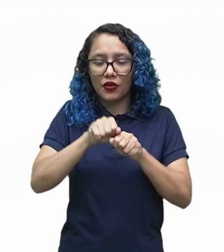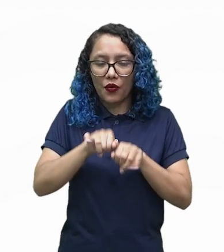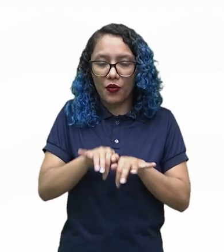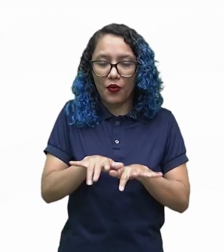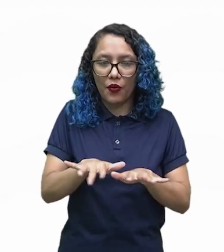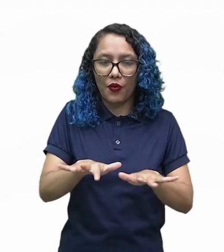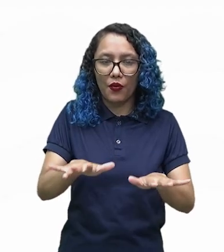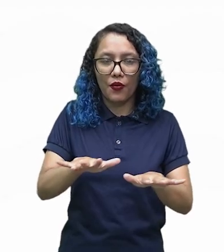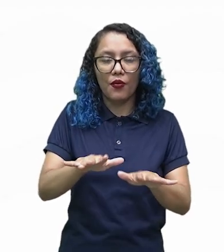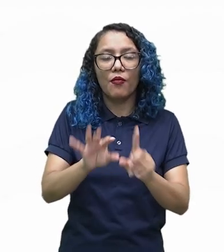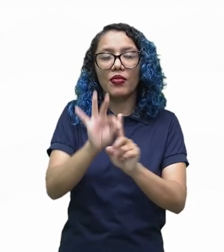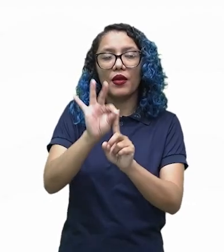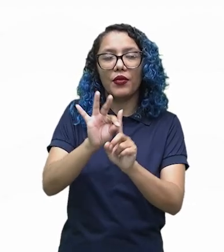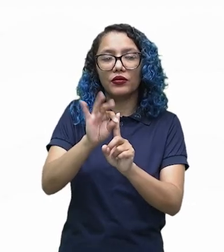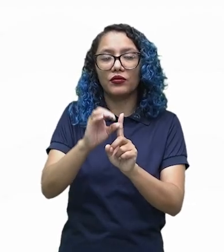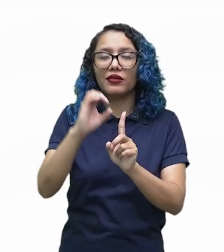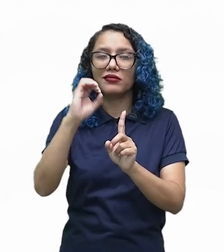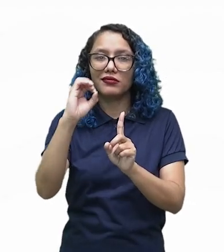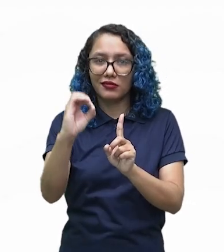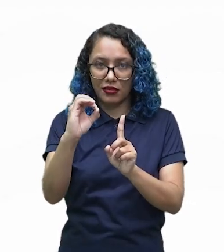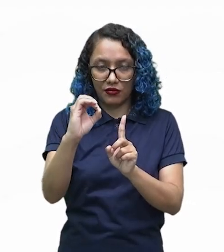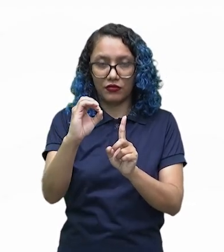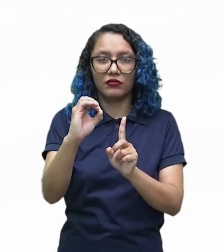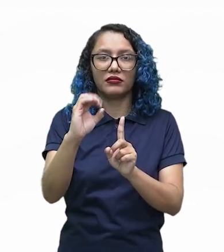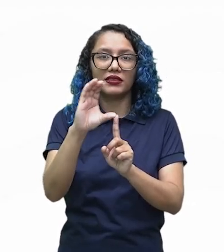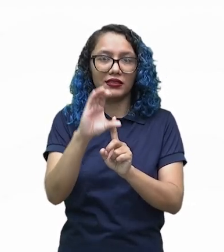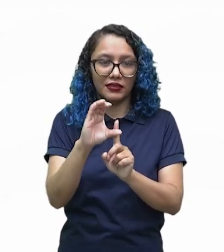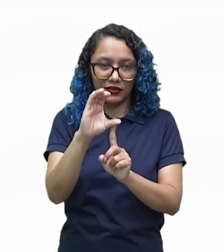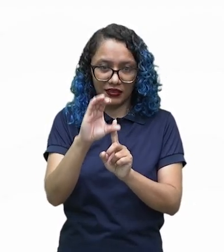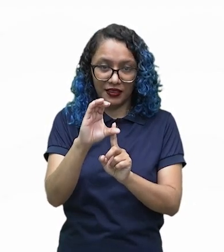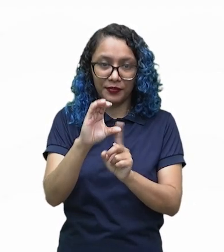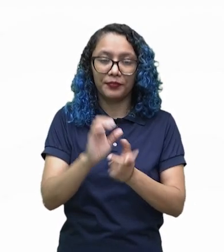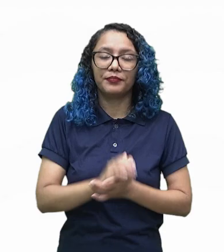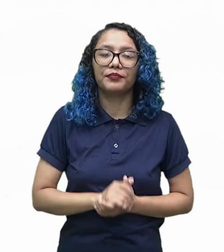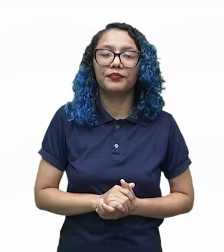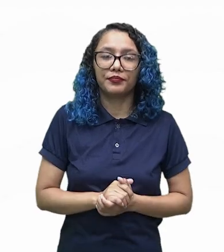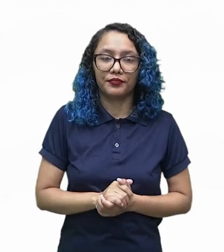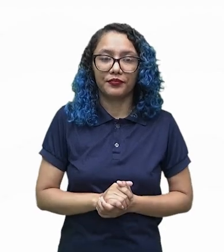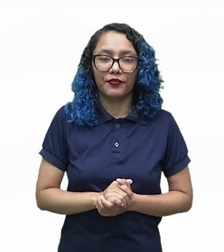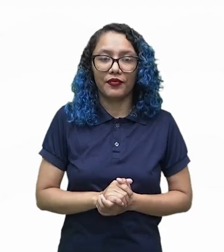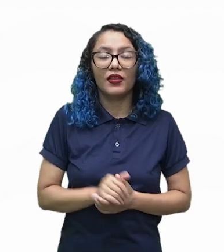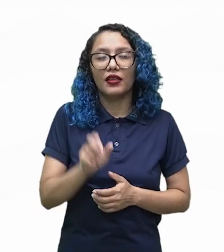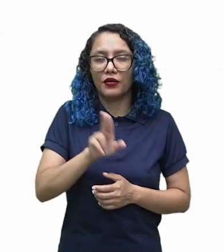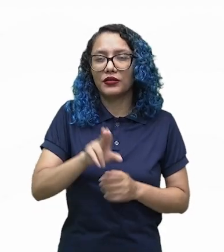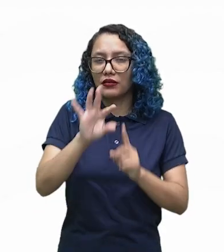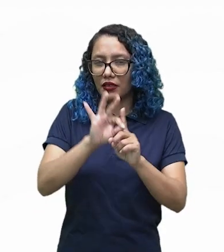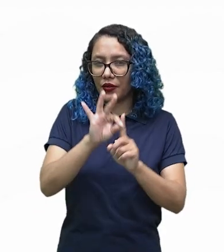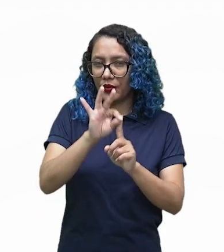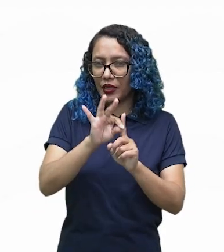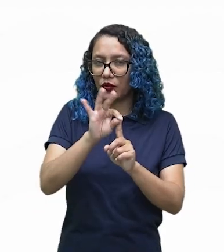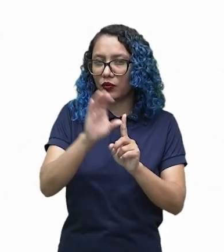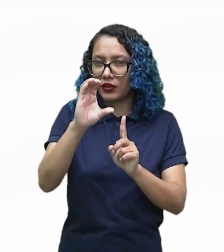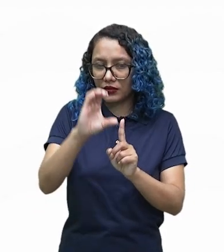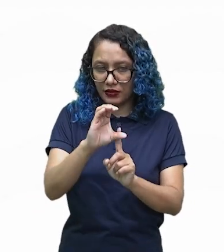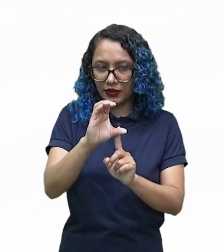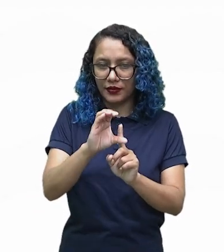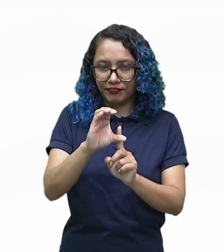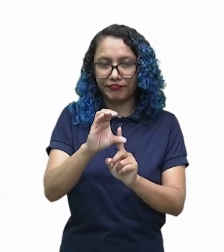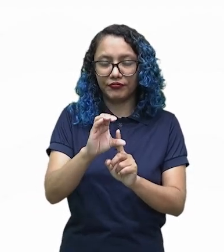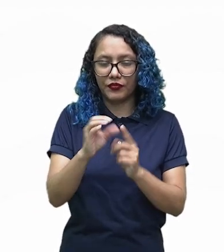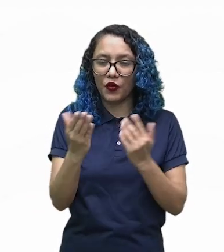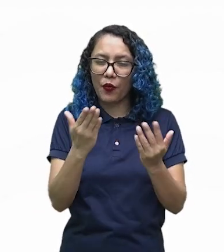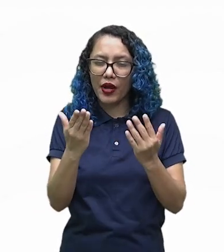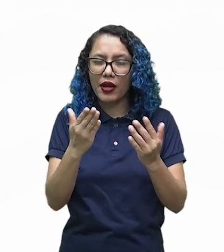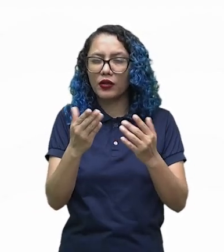funde a 0 graus Celsius. Aí a gente está utilizando essa escala de temperatura, né? ao nível do